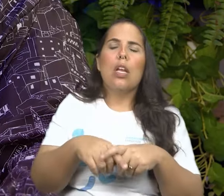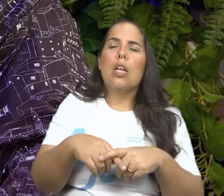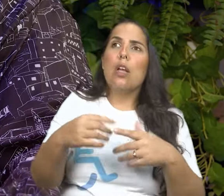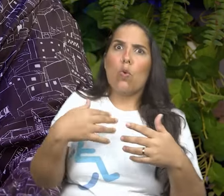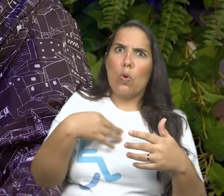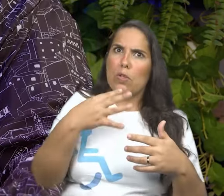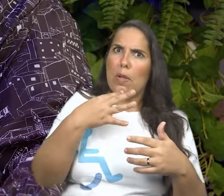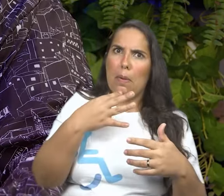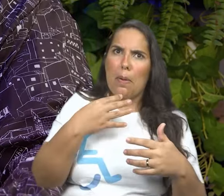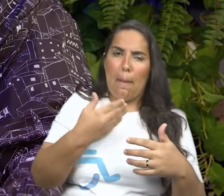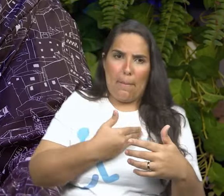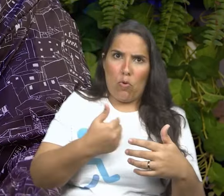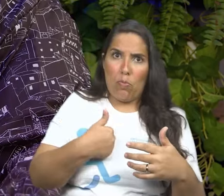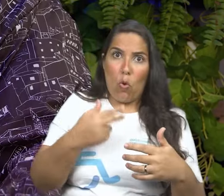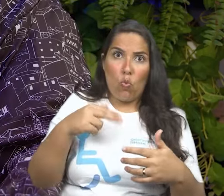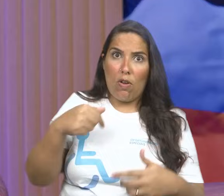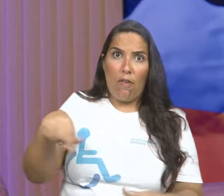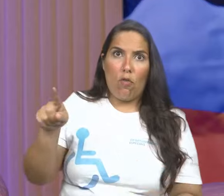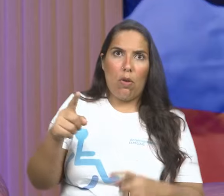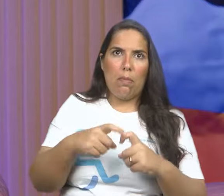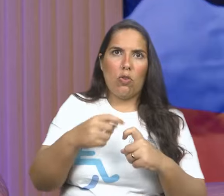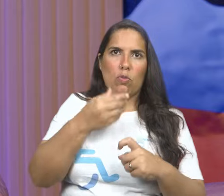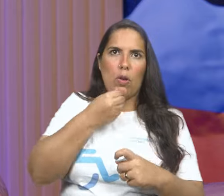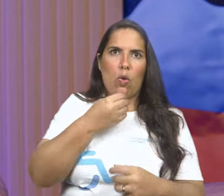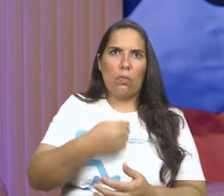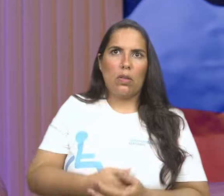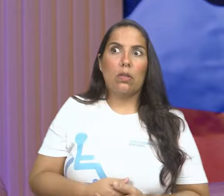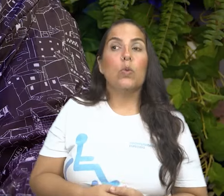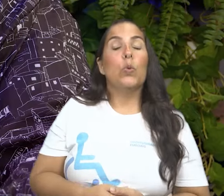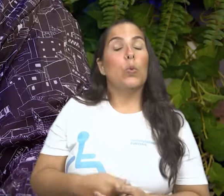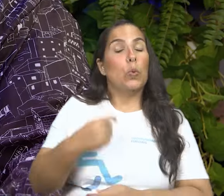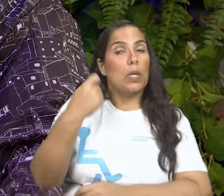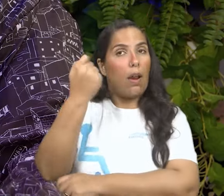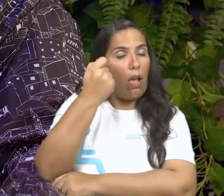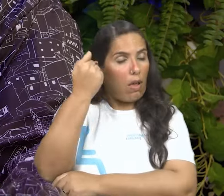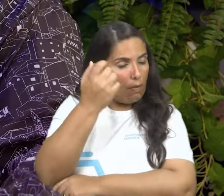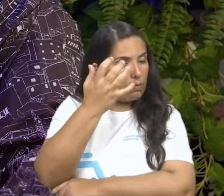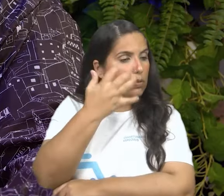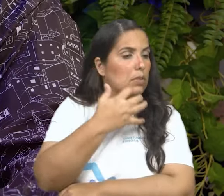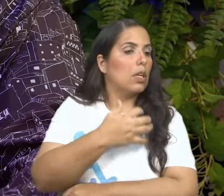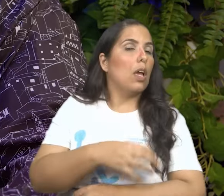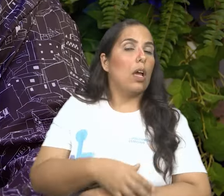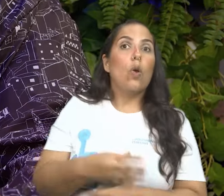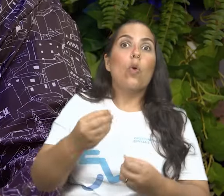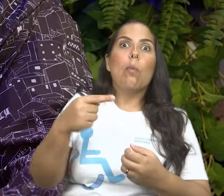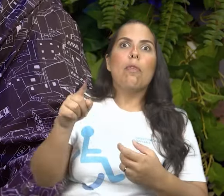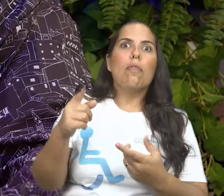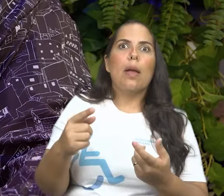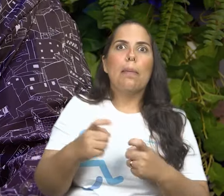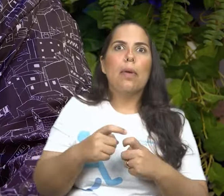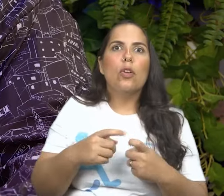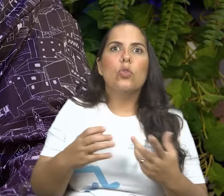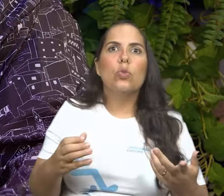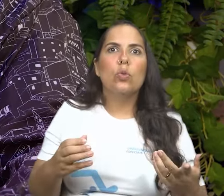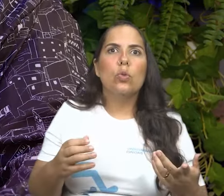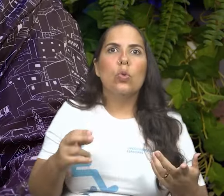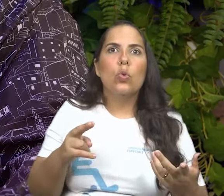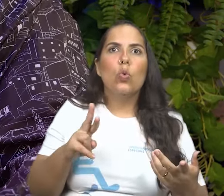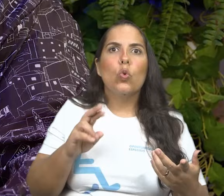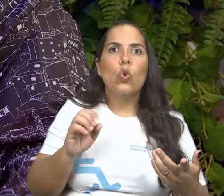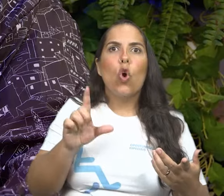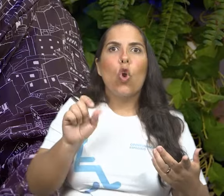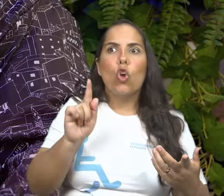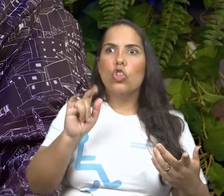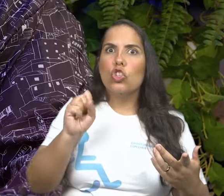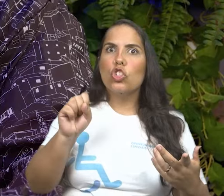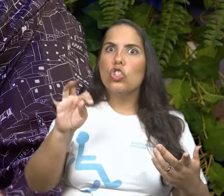meus que nunca foram num urologista isso é grave muito Nossa como que você não vai neurologista você não sabe